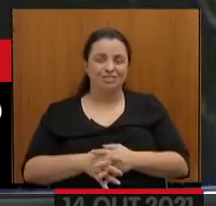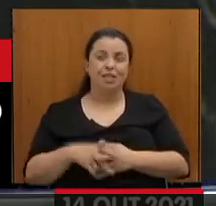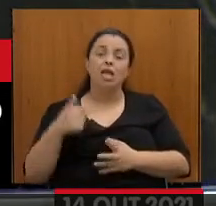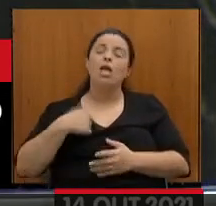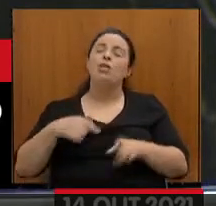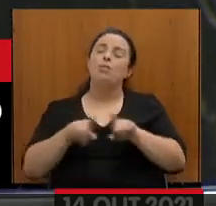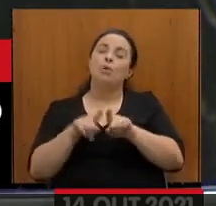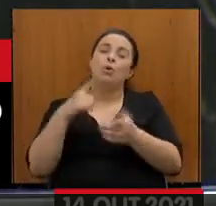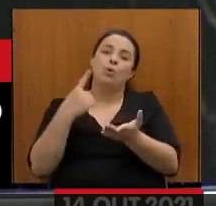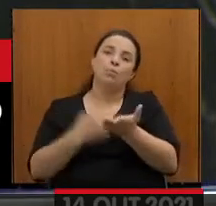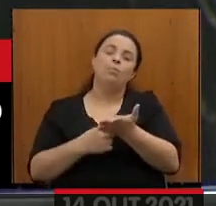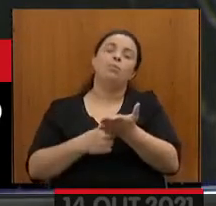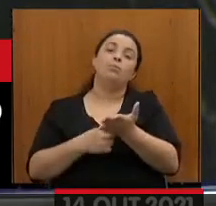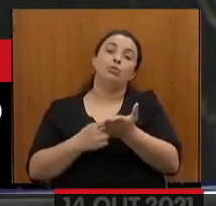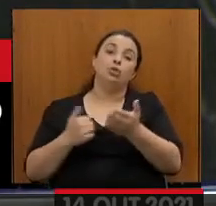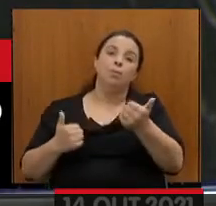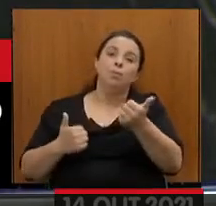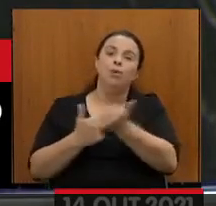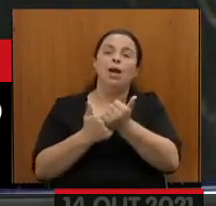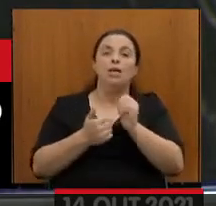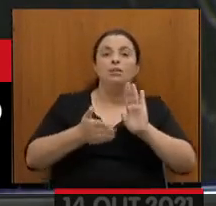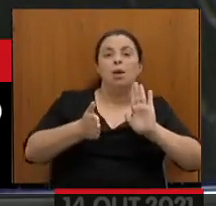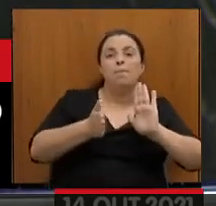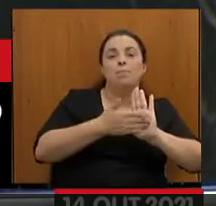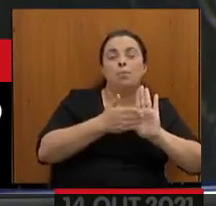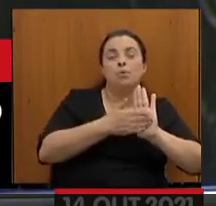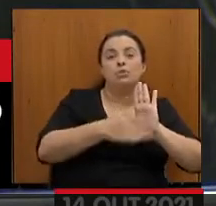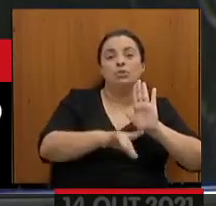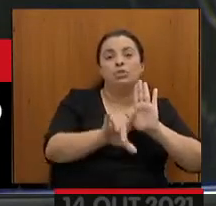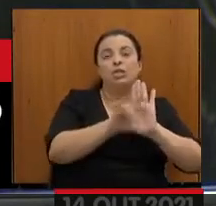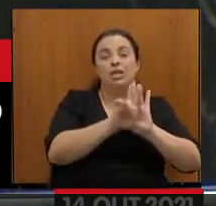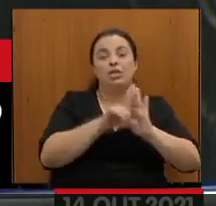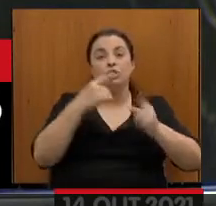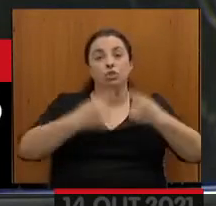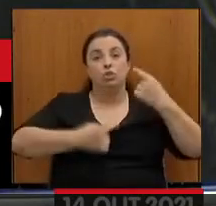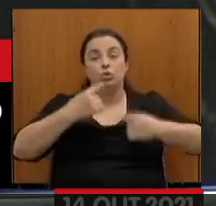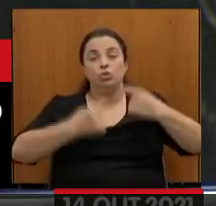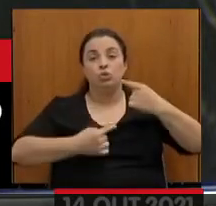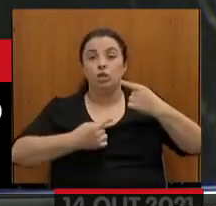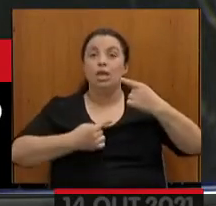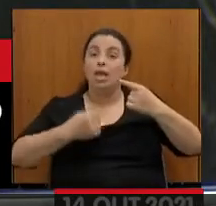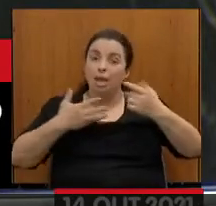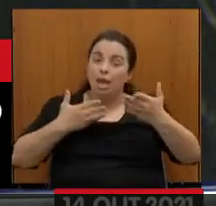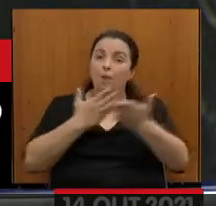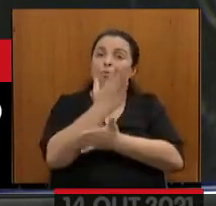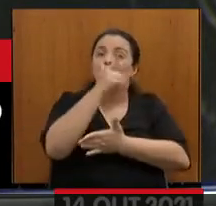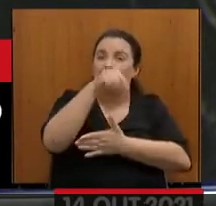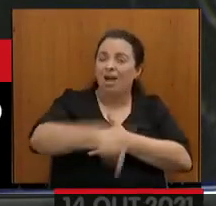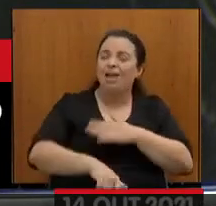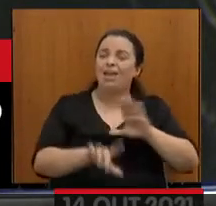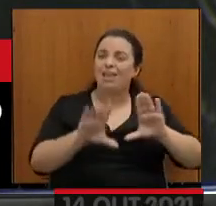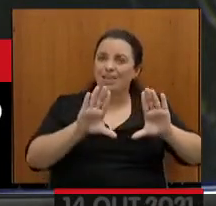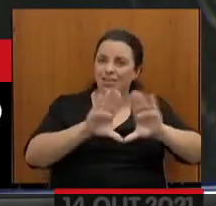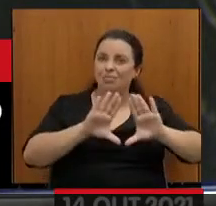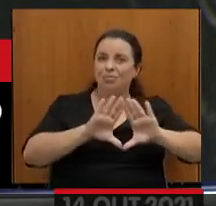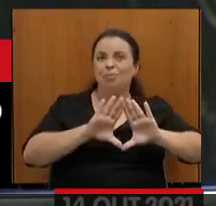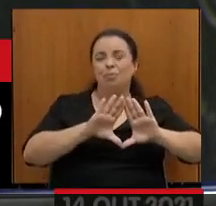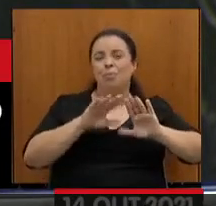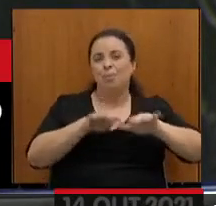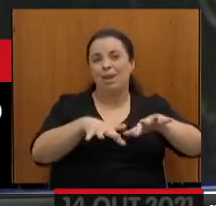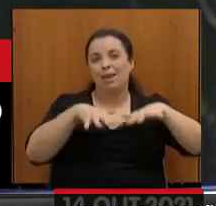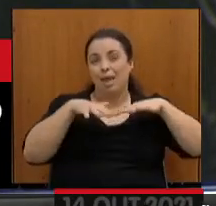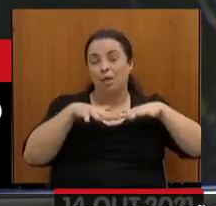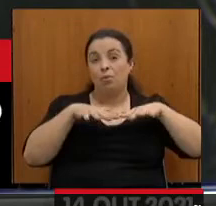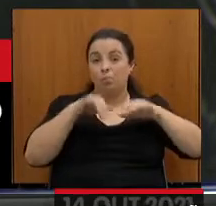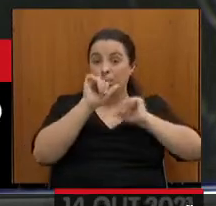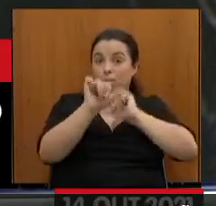leis, discutir, deixá-las em condições de ser aprovadas aqui, nesse plenário, para se transformarem em leis no nosso Estado e serem